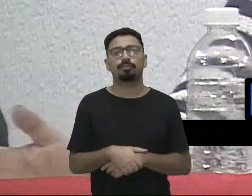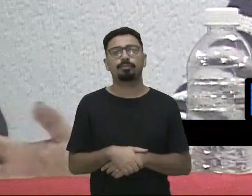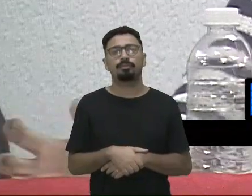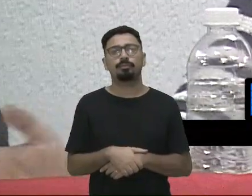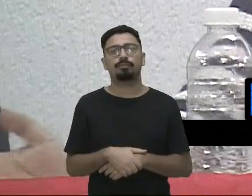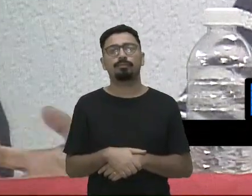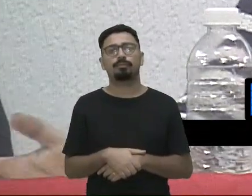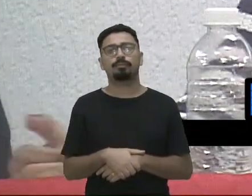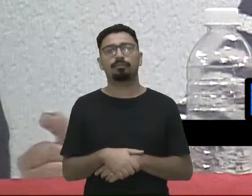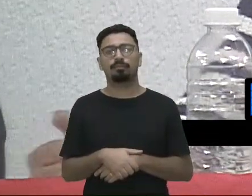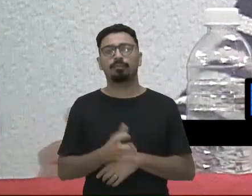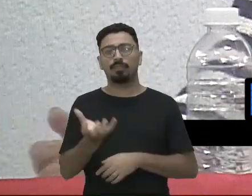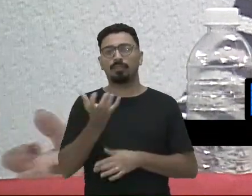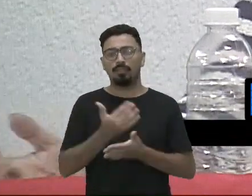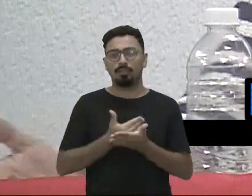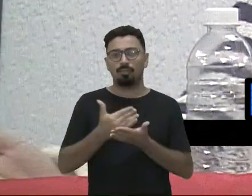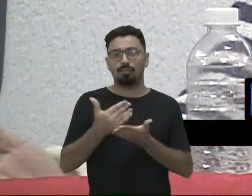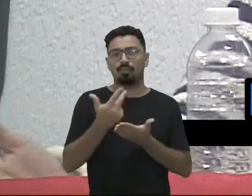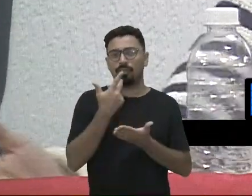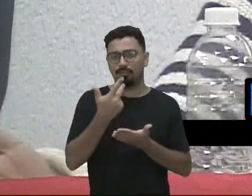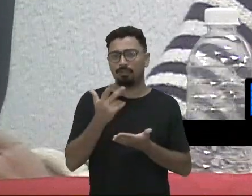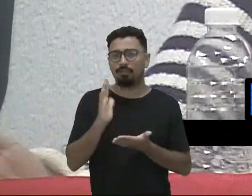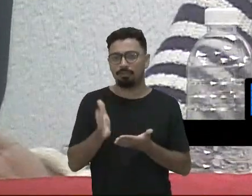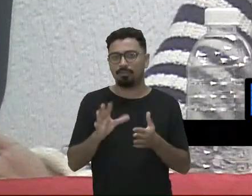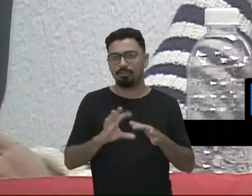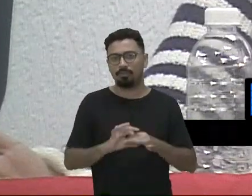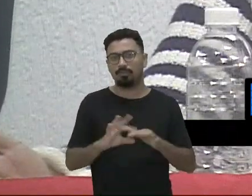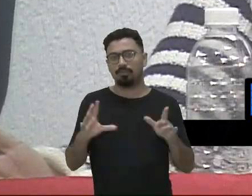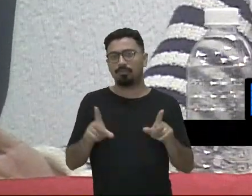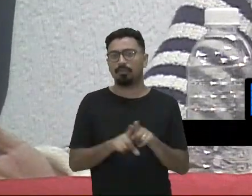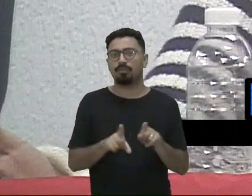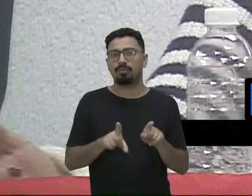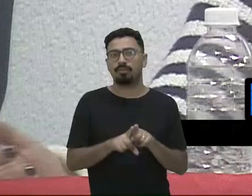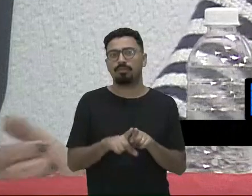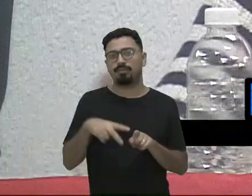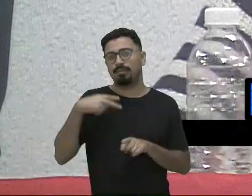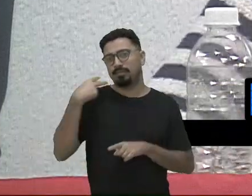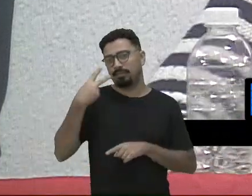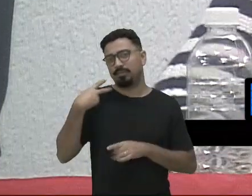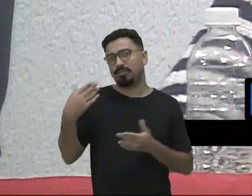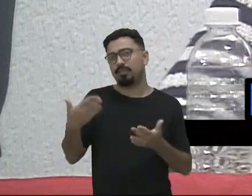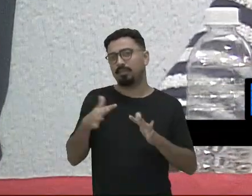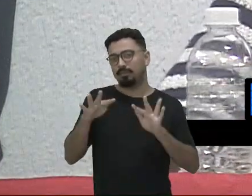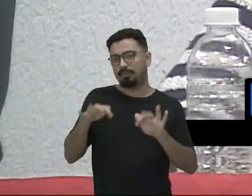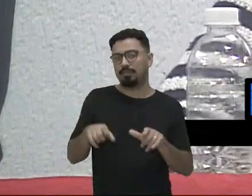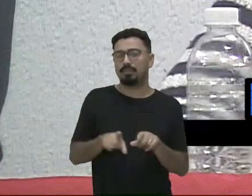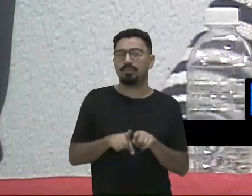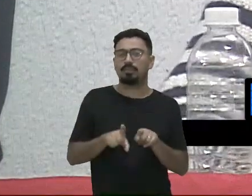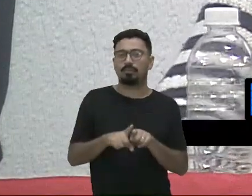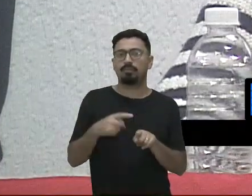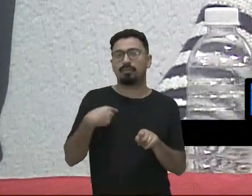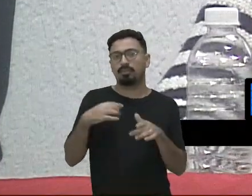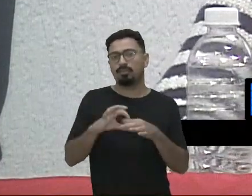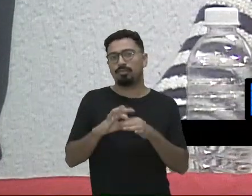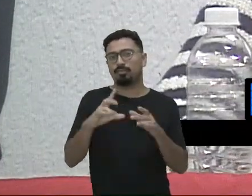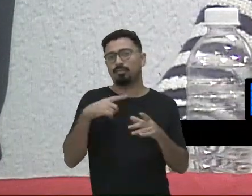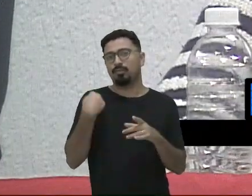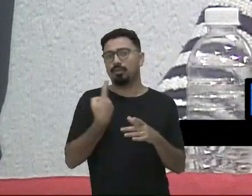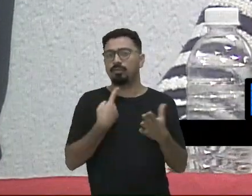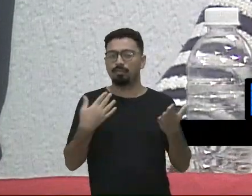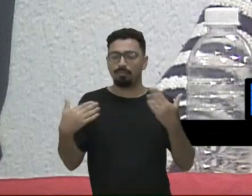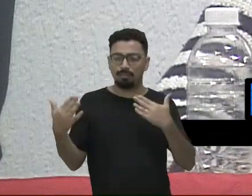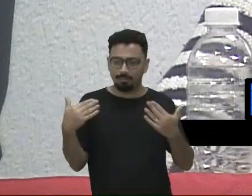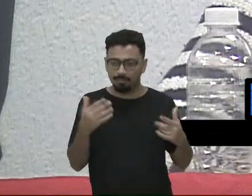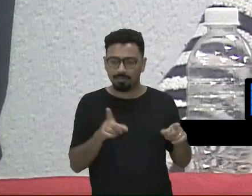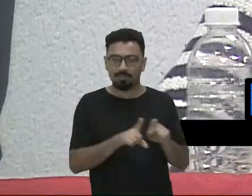Eu queria iniciar essa minha fala, estou à disposição, vereadora, só para encerrar, estou à disposição para a gente poder dialogar,